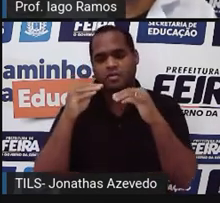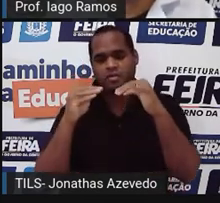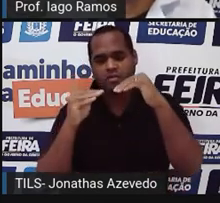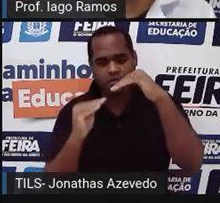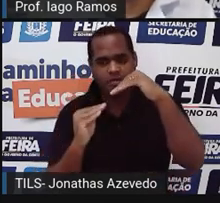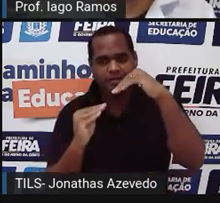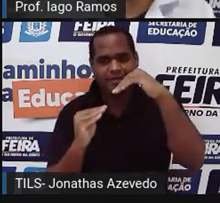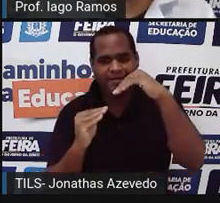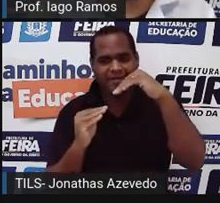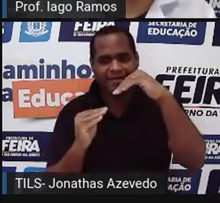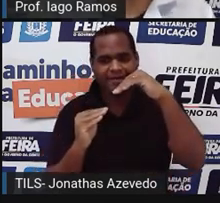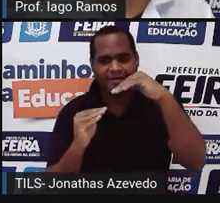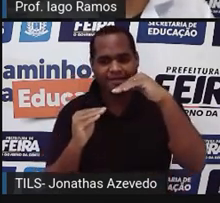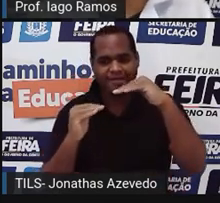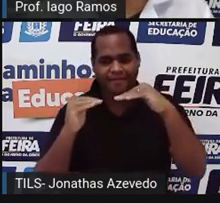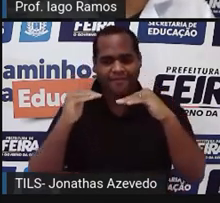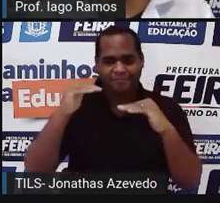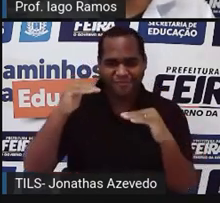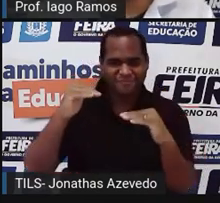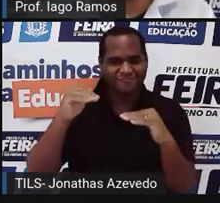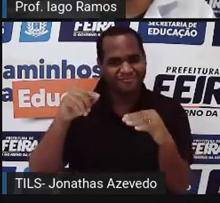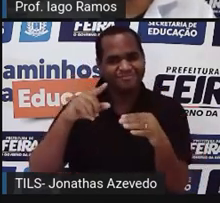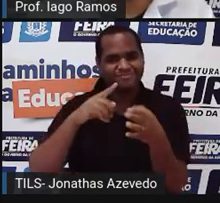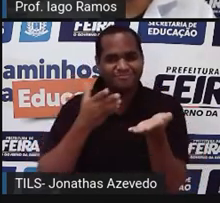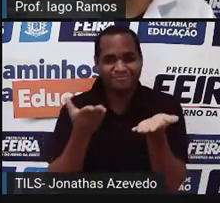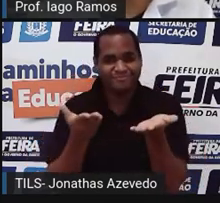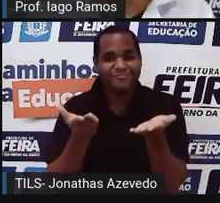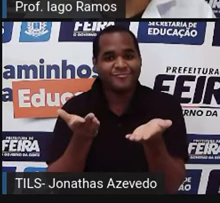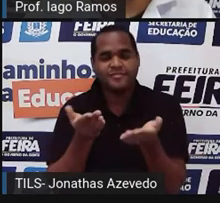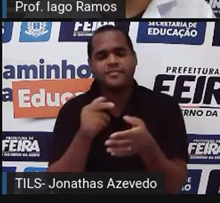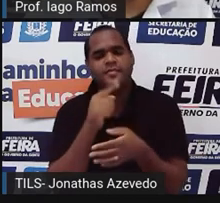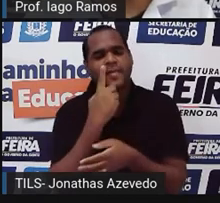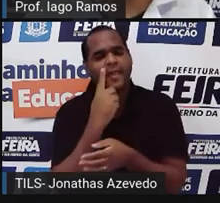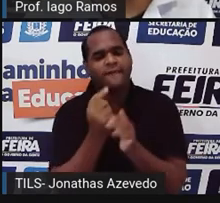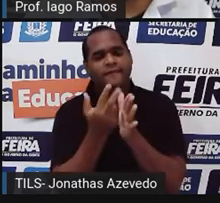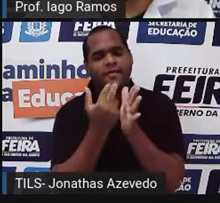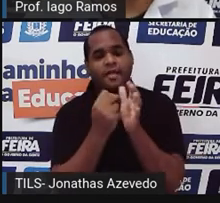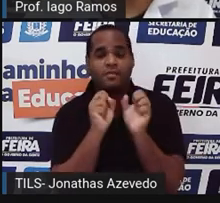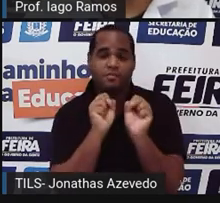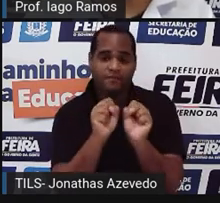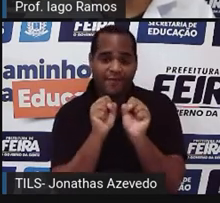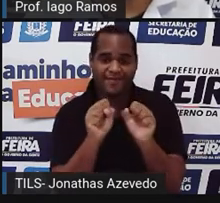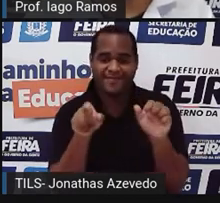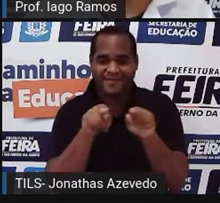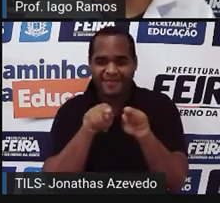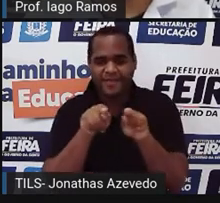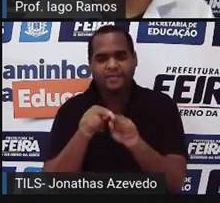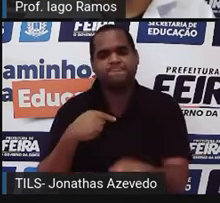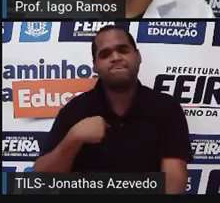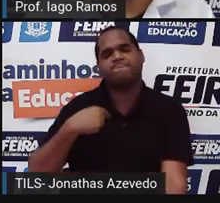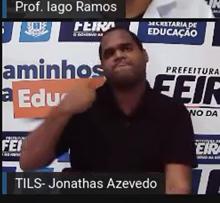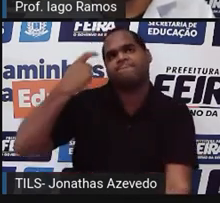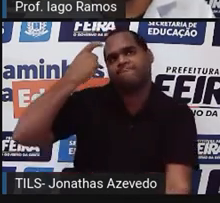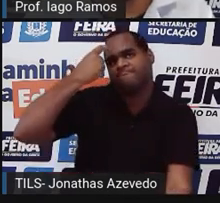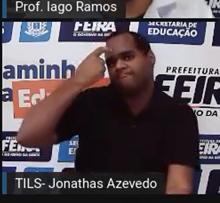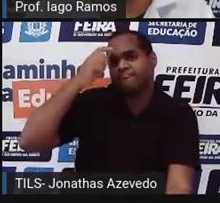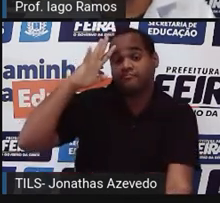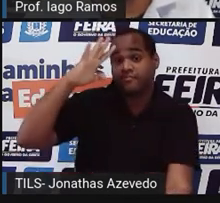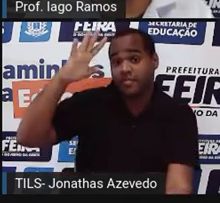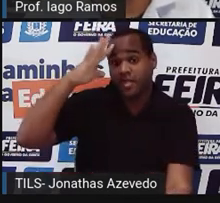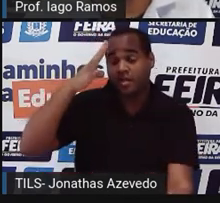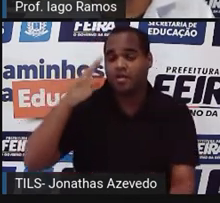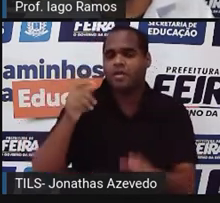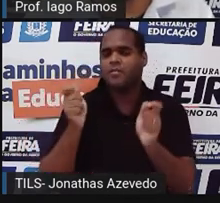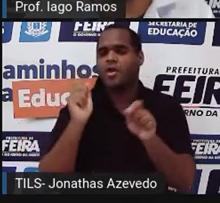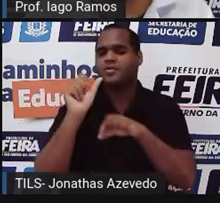ficou, né, um pouco mais abaixo, tá? Então, ou eu posso também pensar, quem sabe,